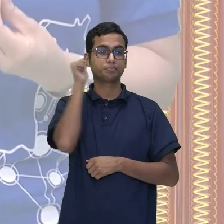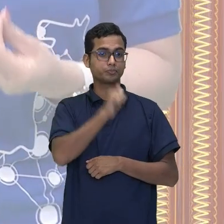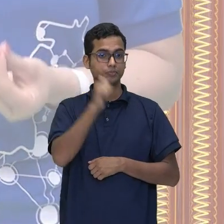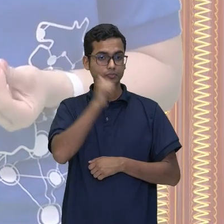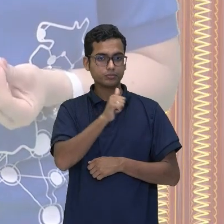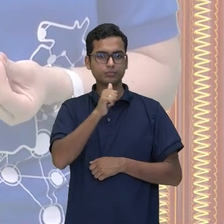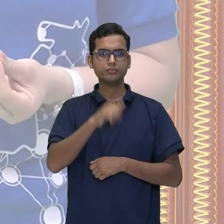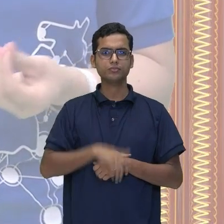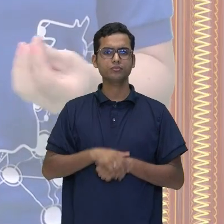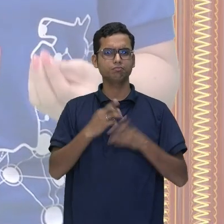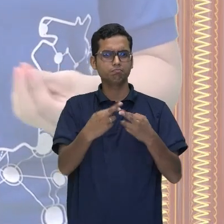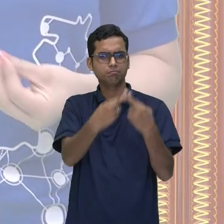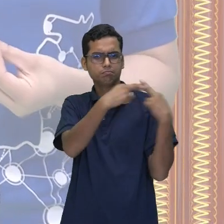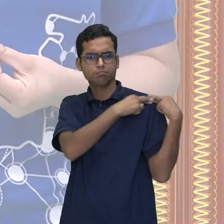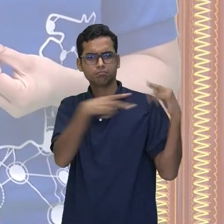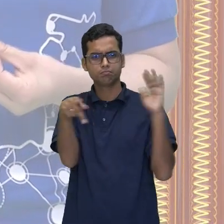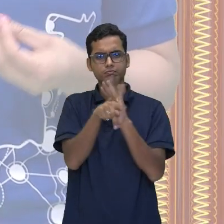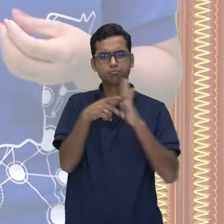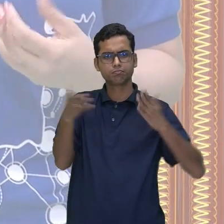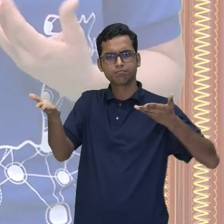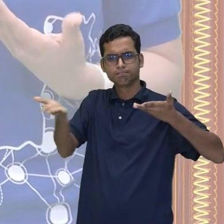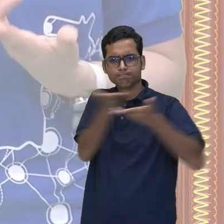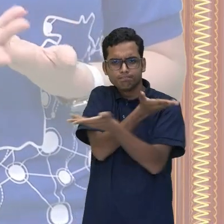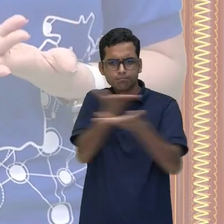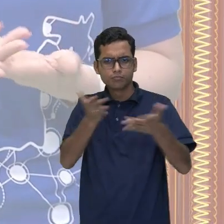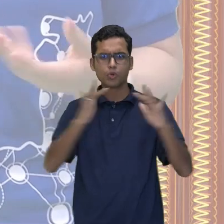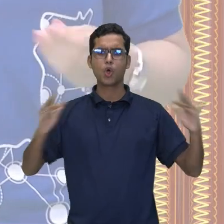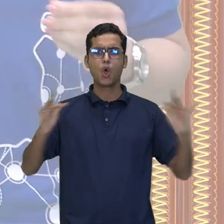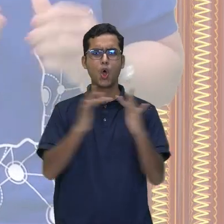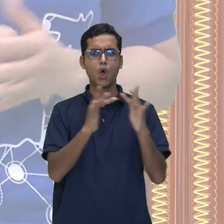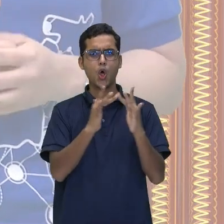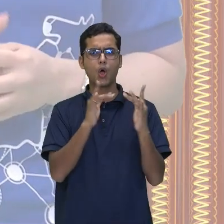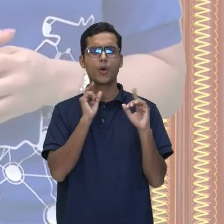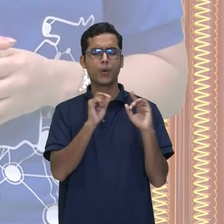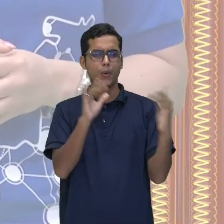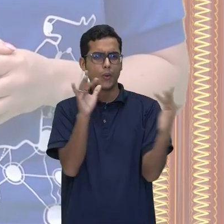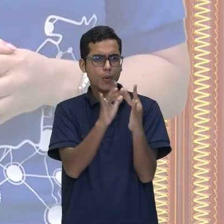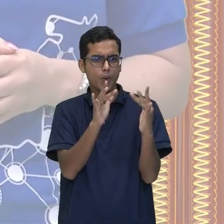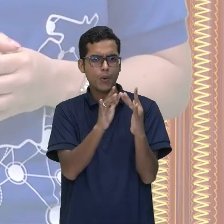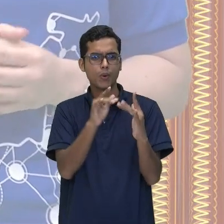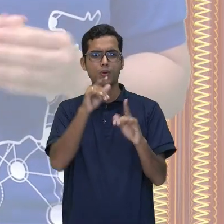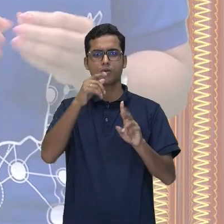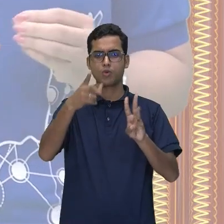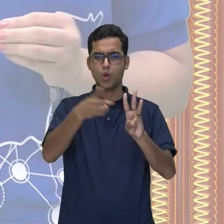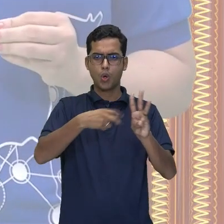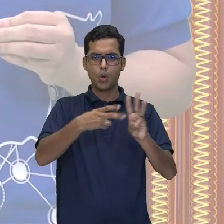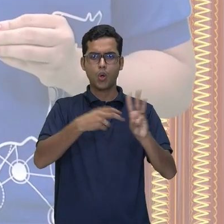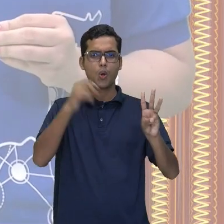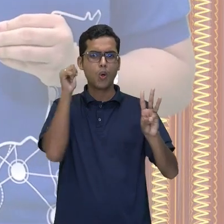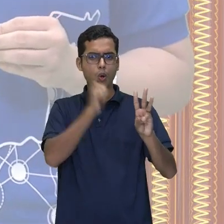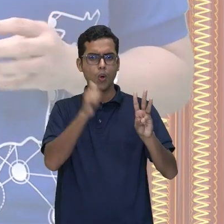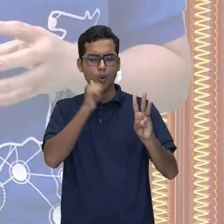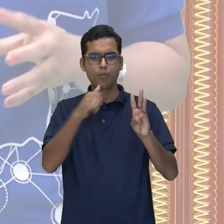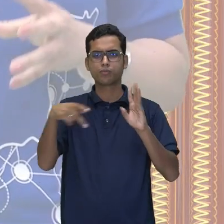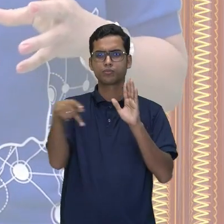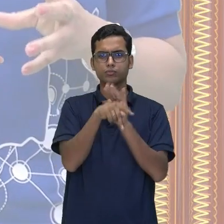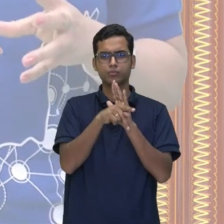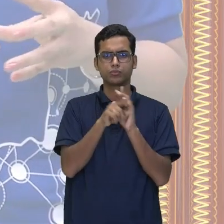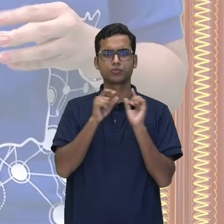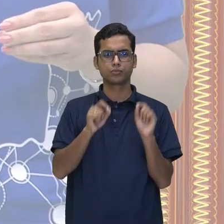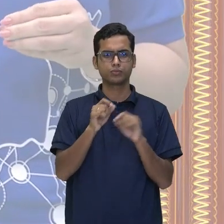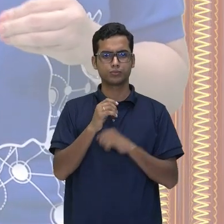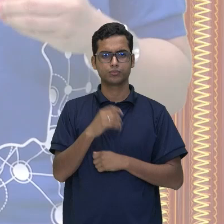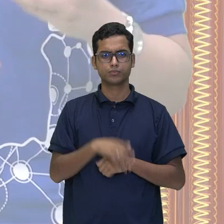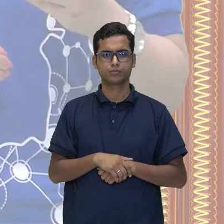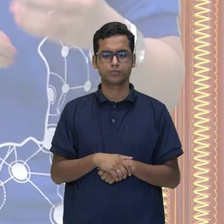a responsável por esse contato. Quem era Malinche? Malinche era uma indígena na rua. Na rua